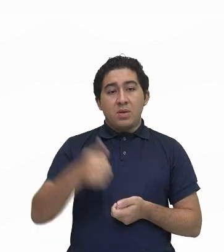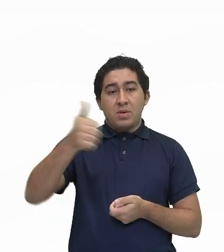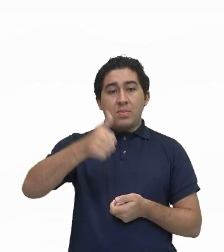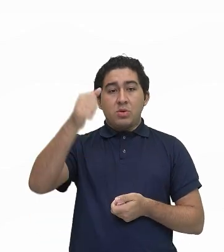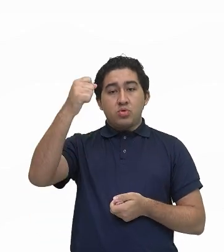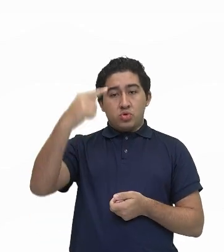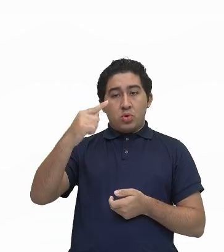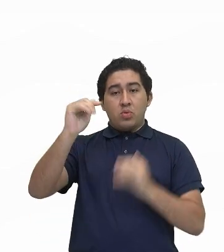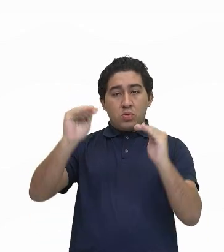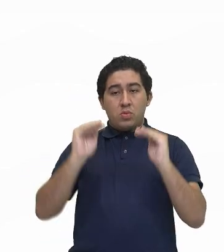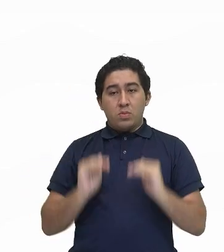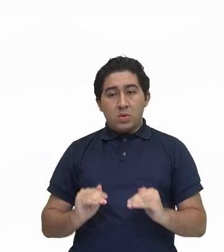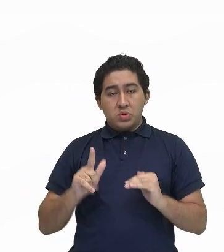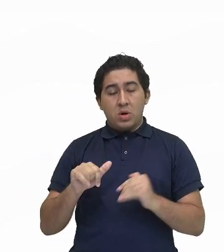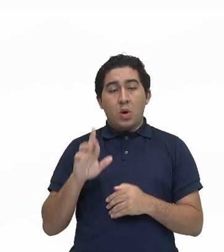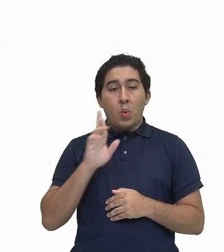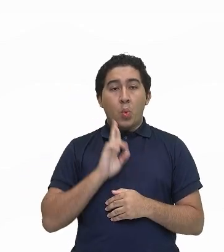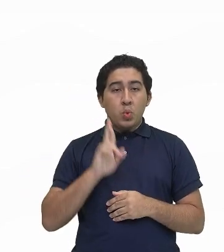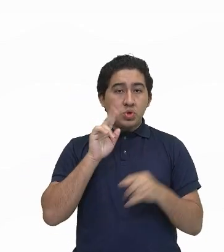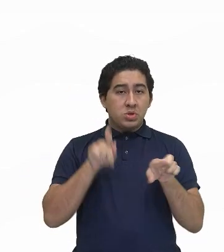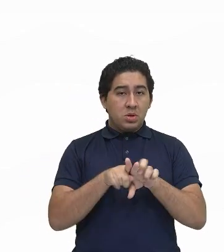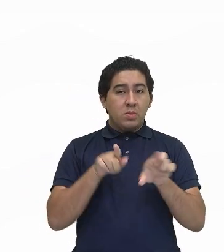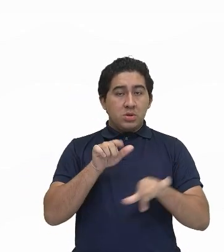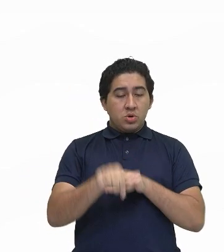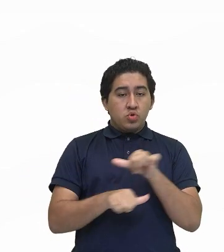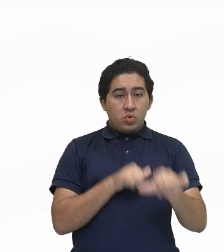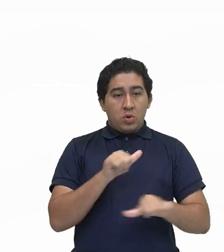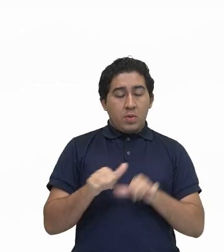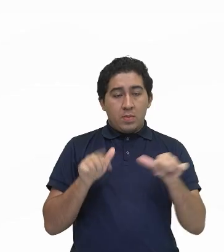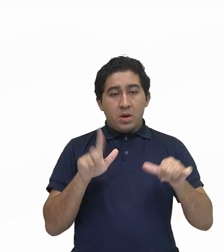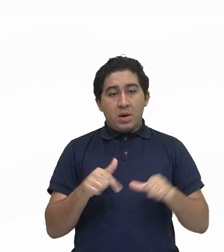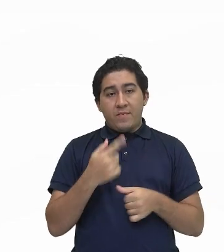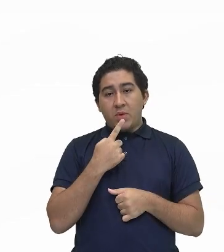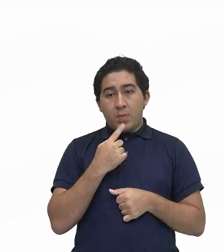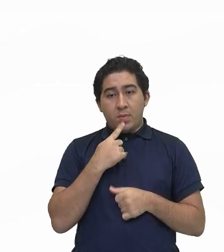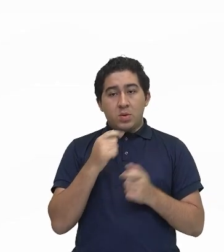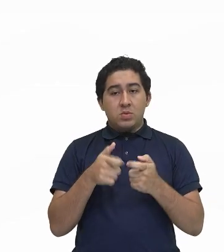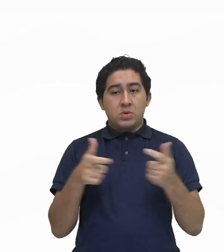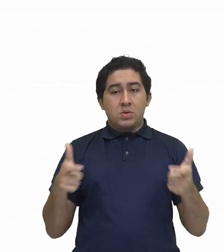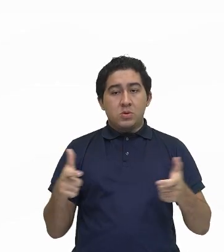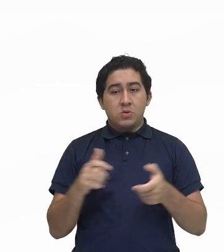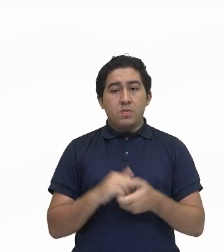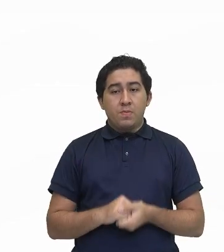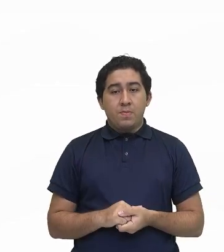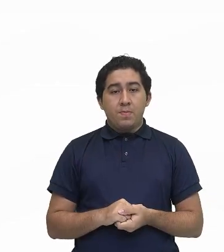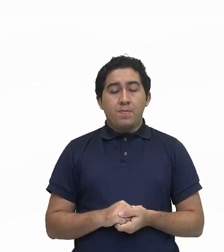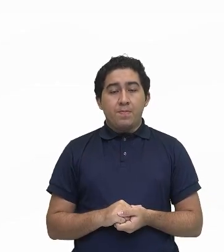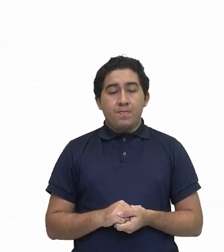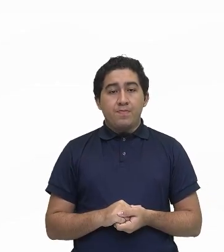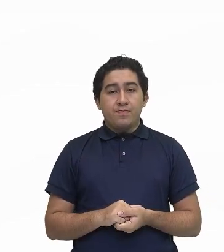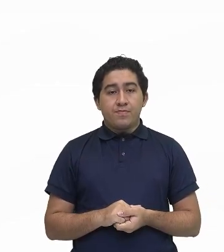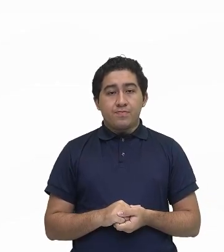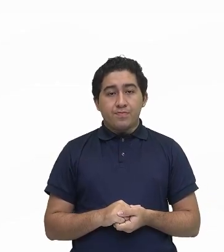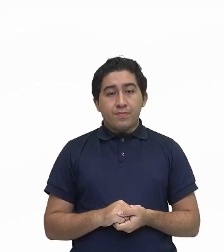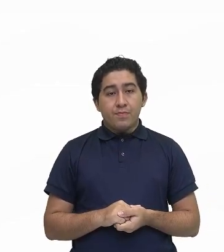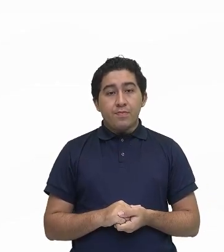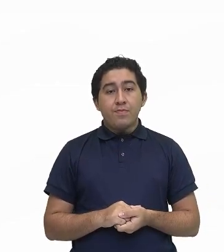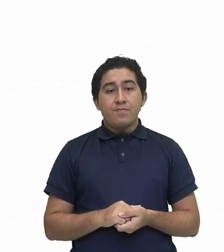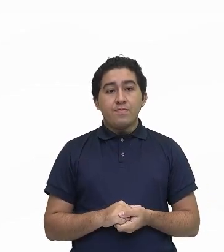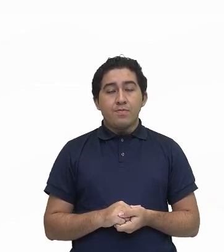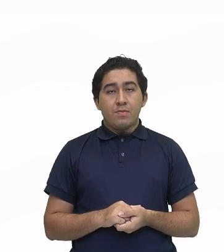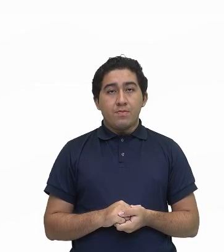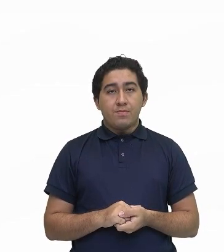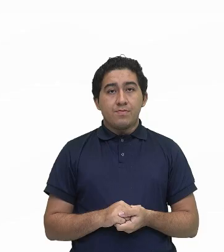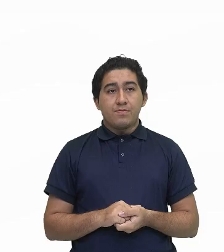Sol, e a outra que vai virar também uma gigante vermelha. Muito bem. Depois disso, nós temos